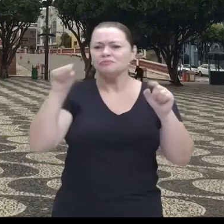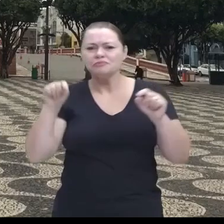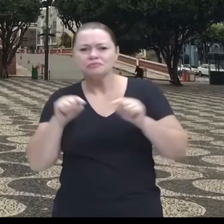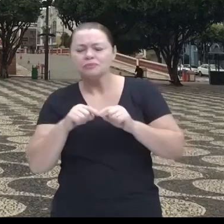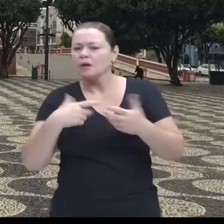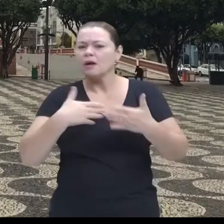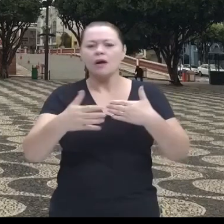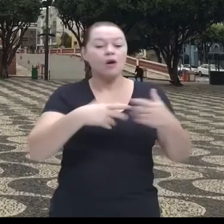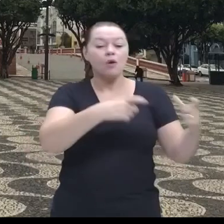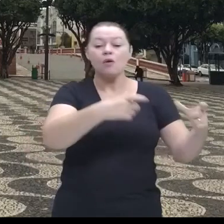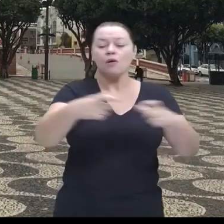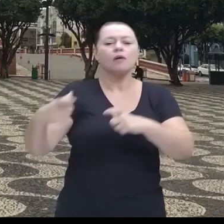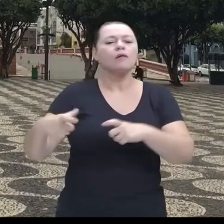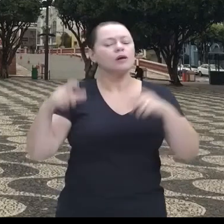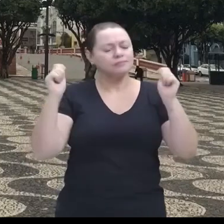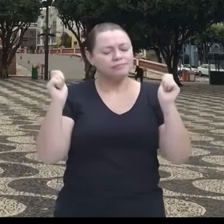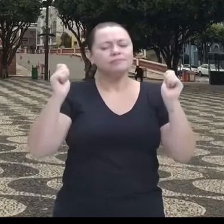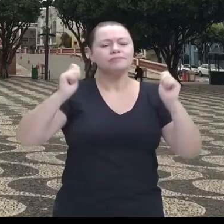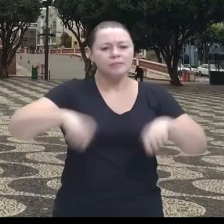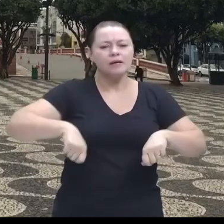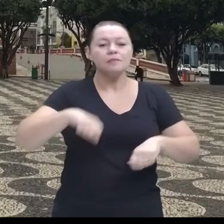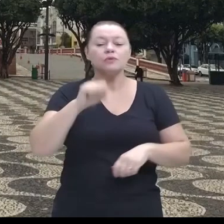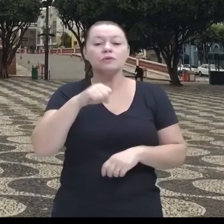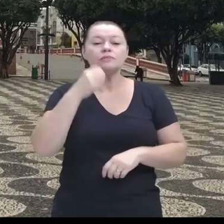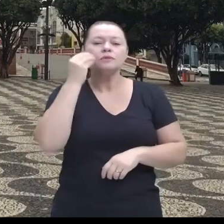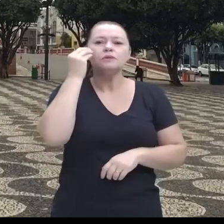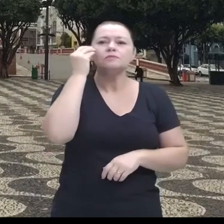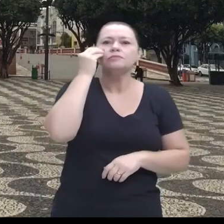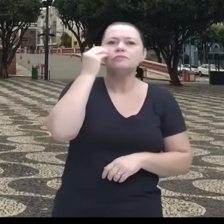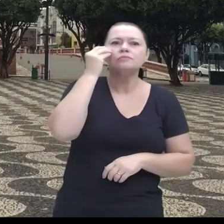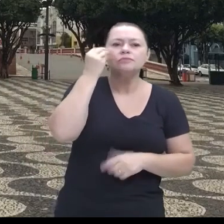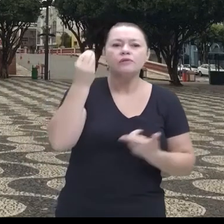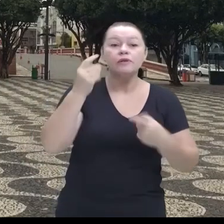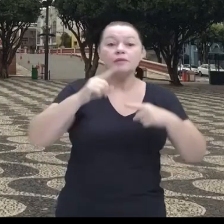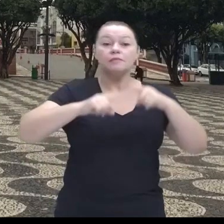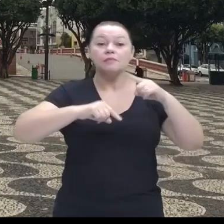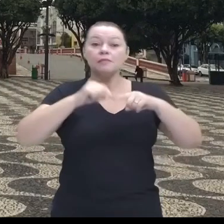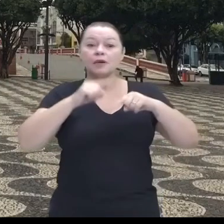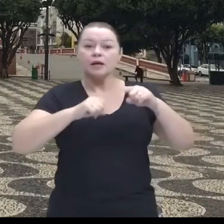estivermos, é possível observar que objetos,